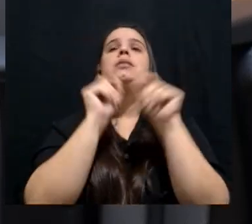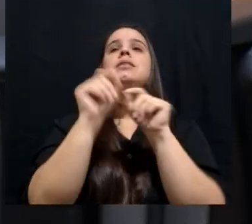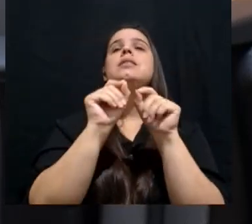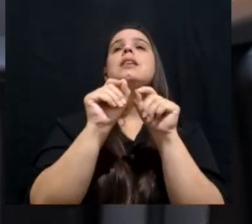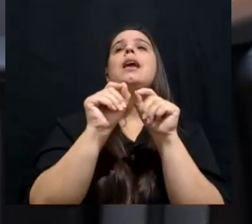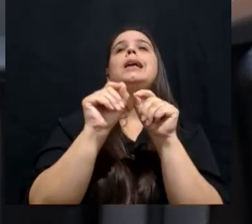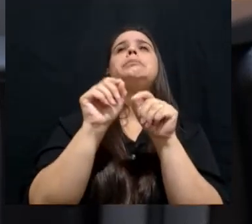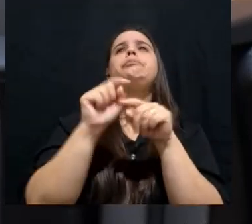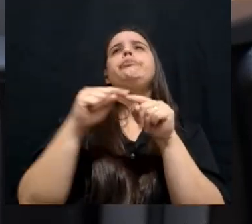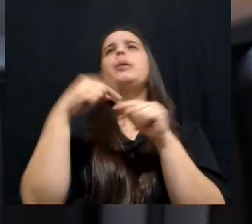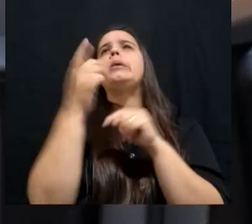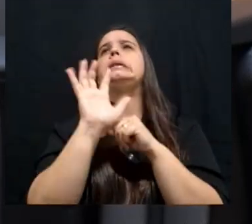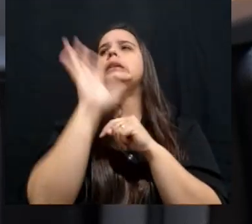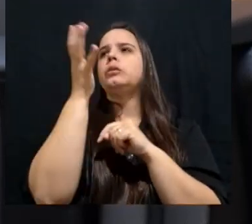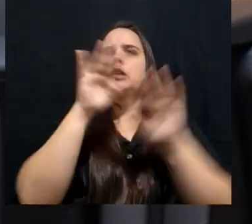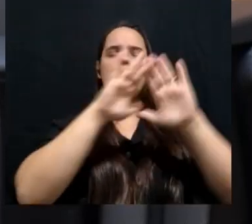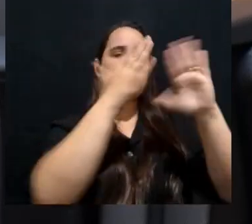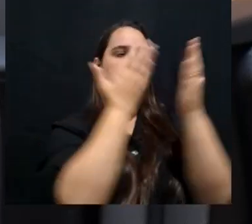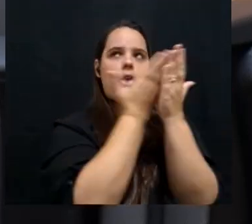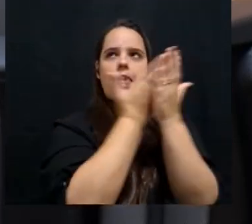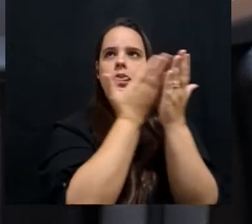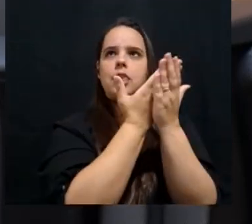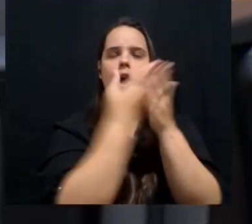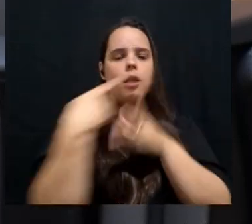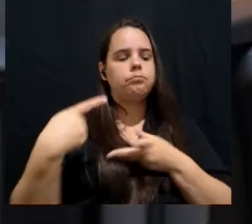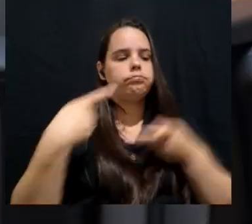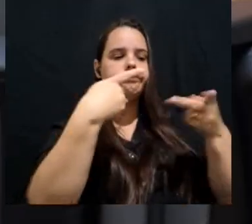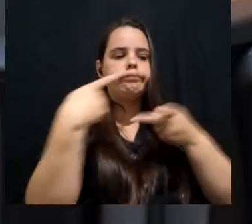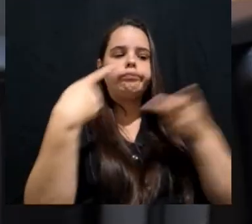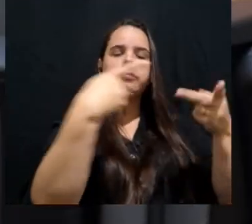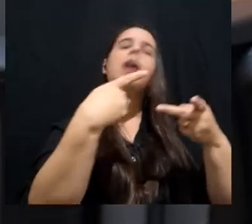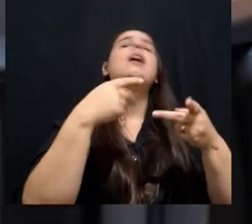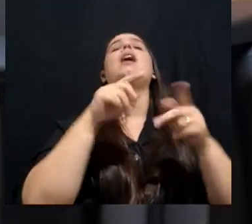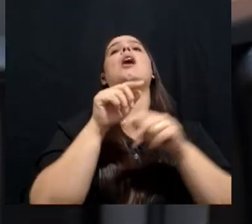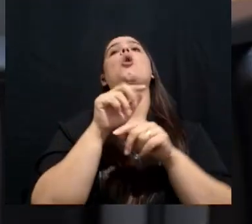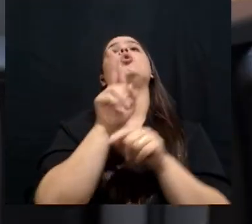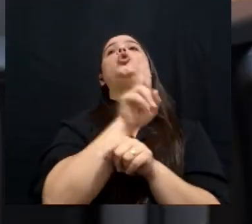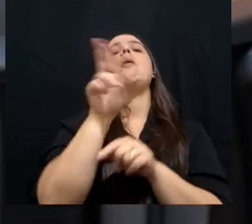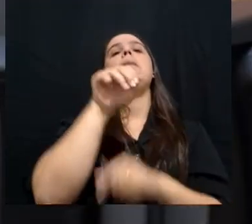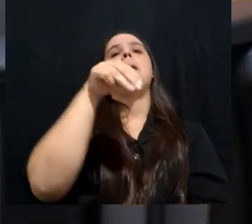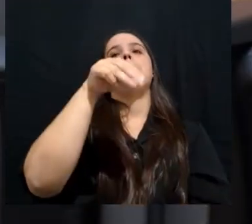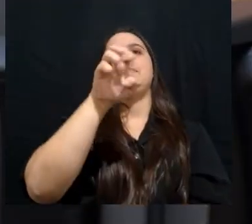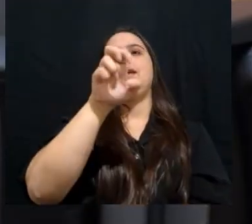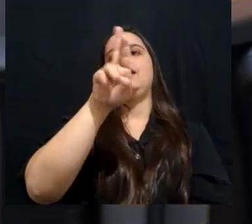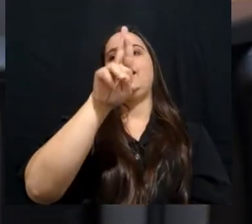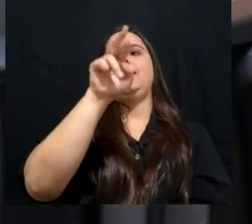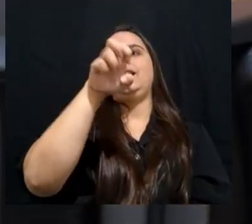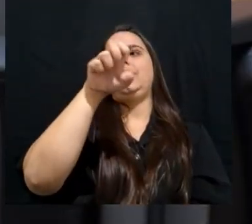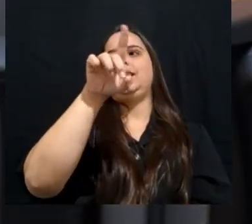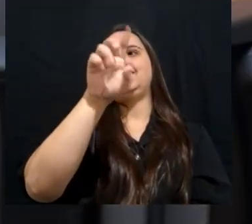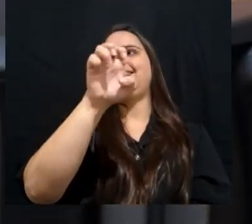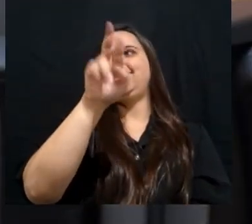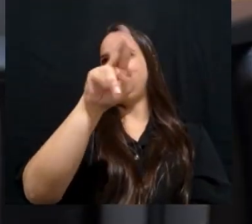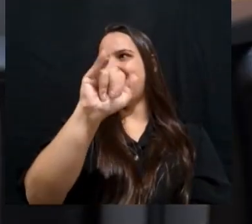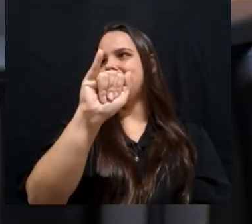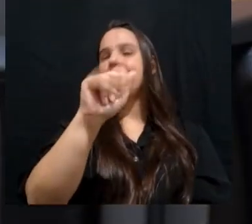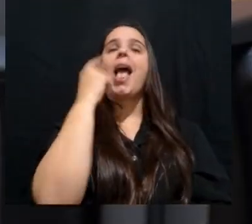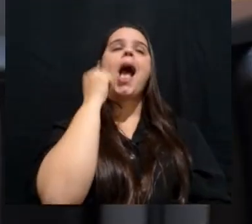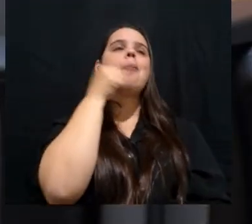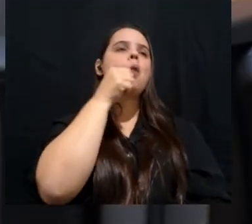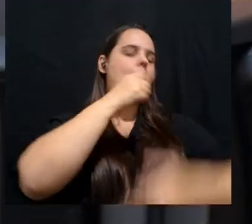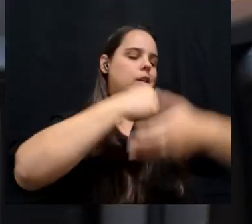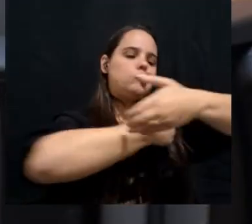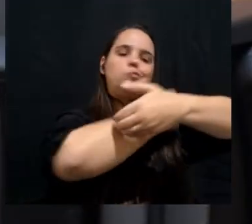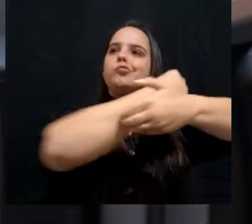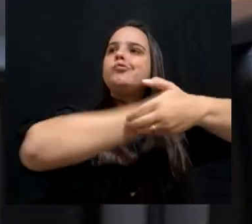unidades escolares. As famosas merendeiras, que na profissão são cozinheiras industriais, né, mas as merendeiras falaram de